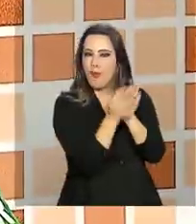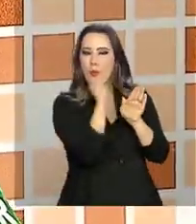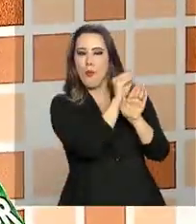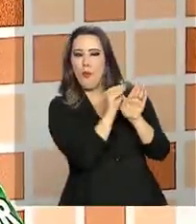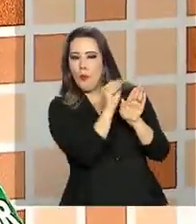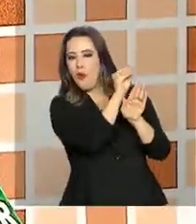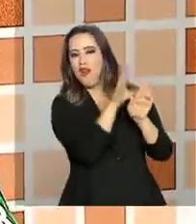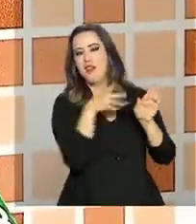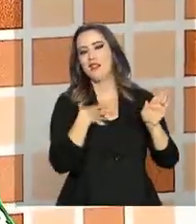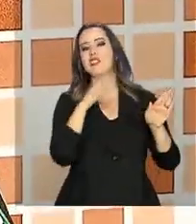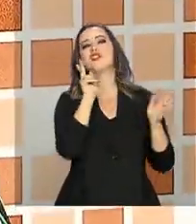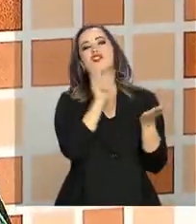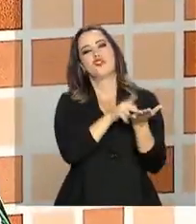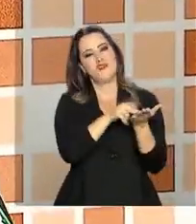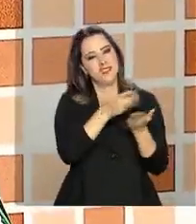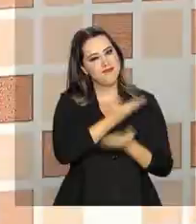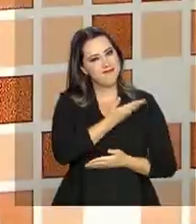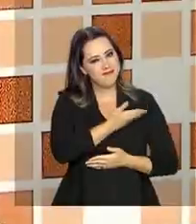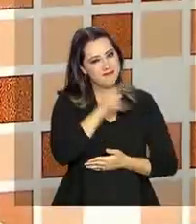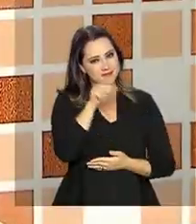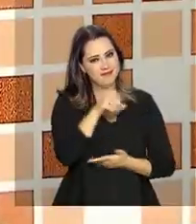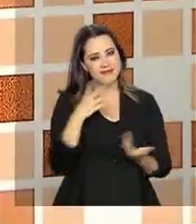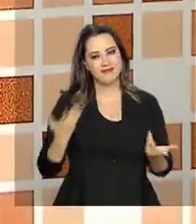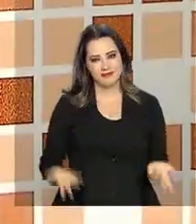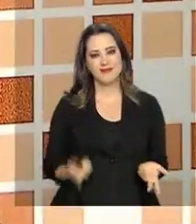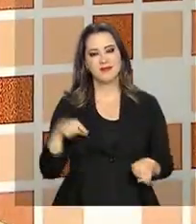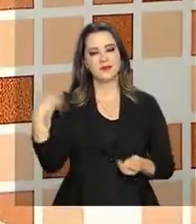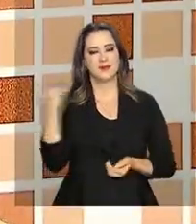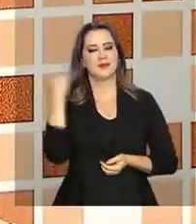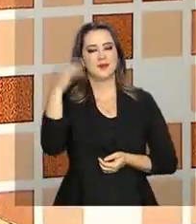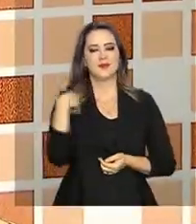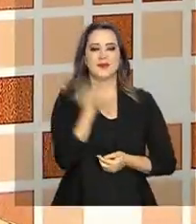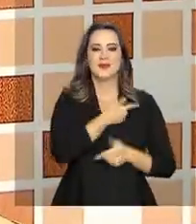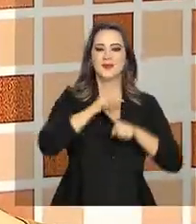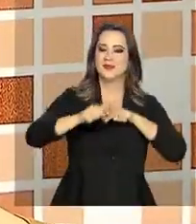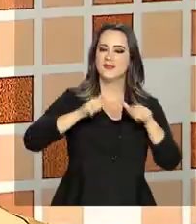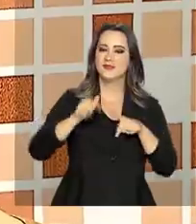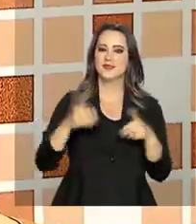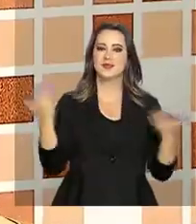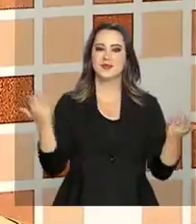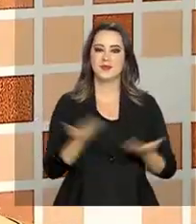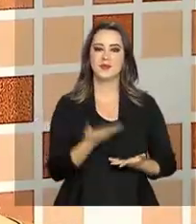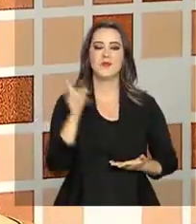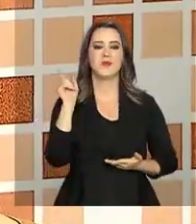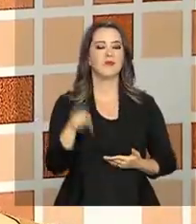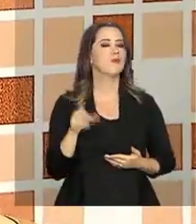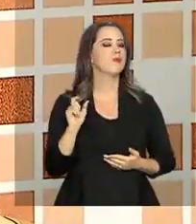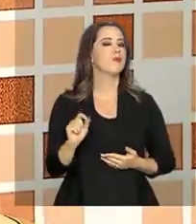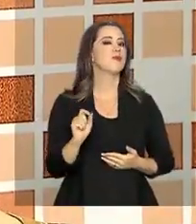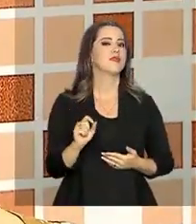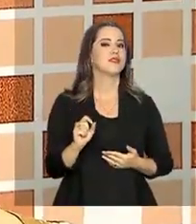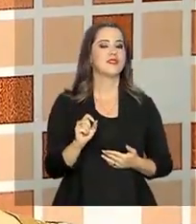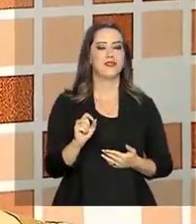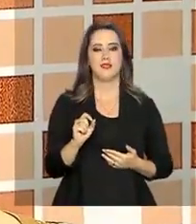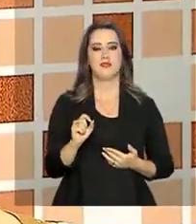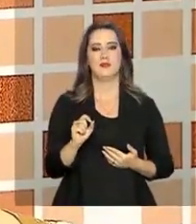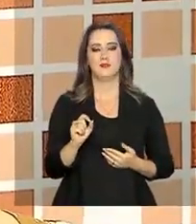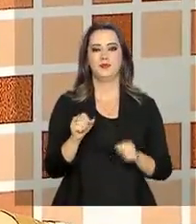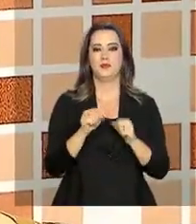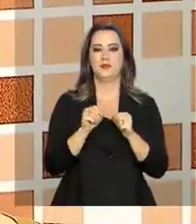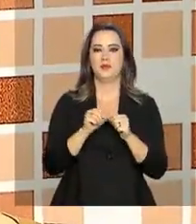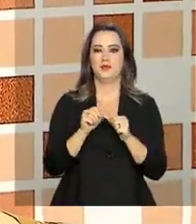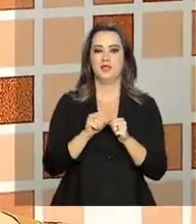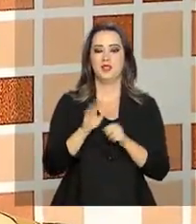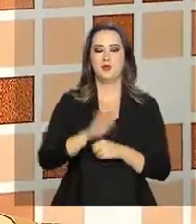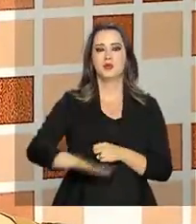fosse o verdadeiro amigo deles a importância do nosso trabalho aqui hoje é essa é fazer